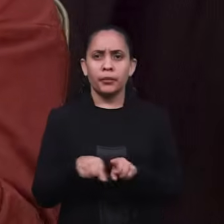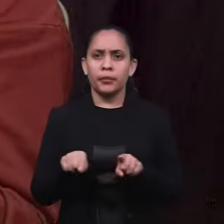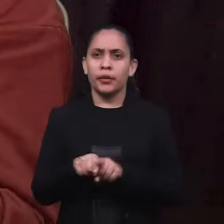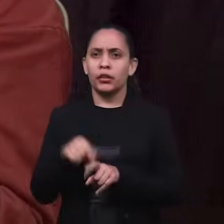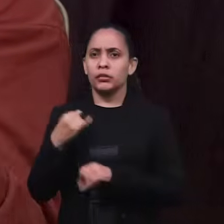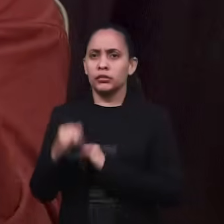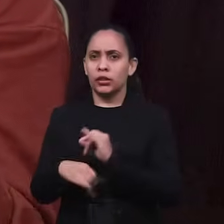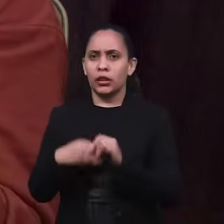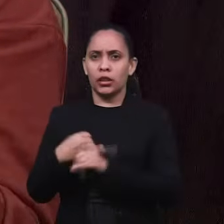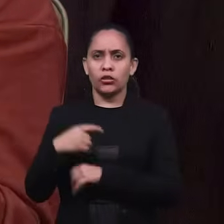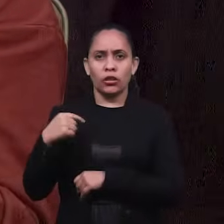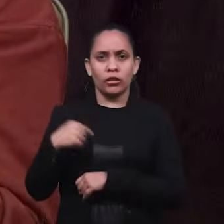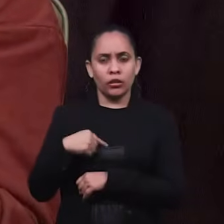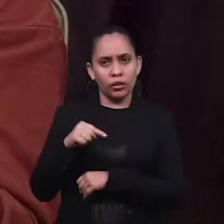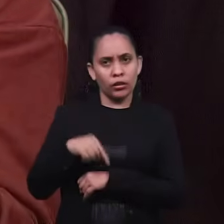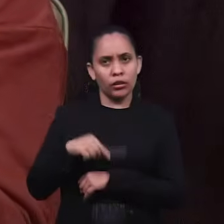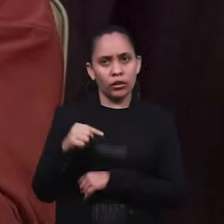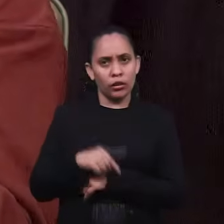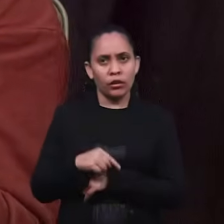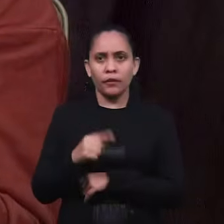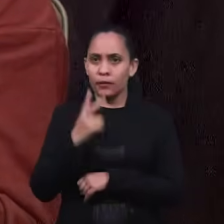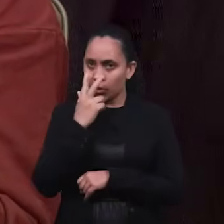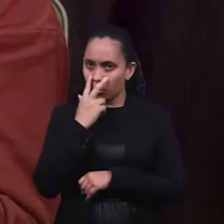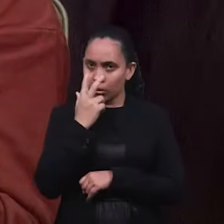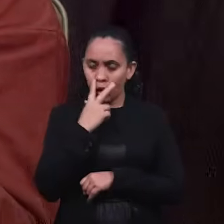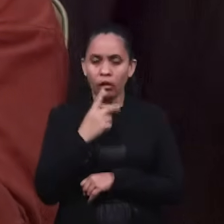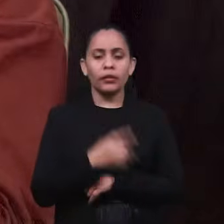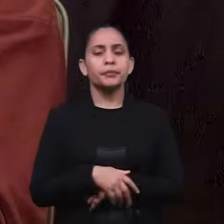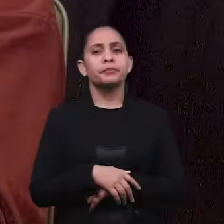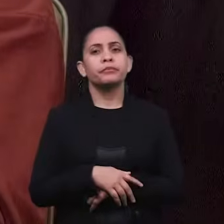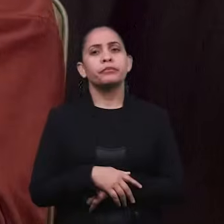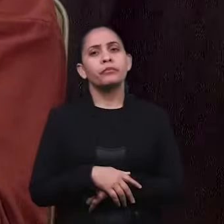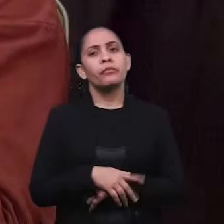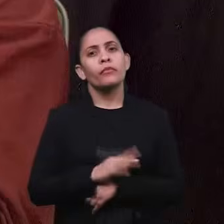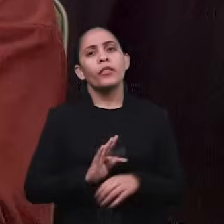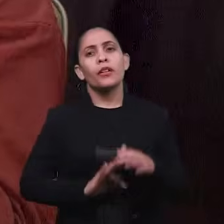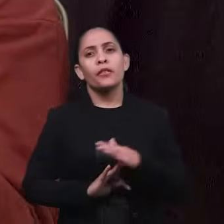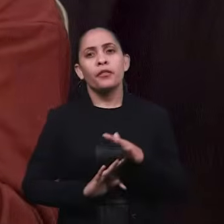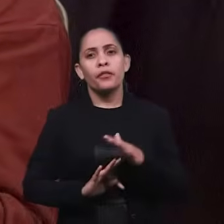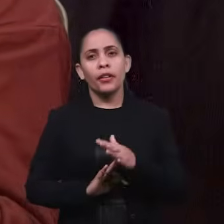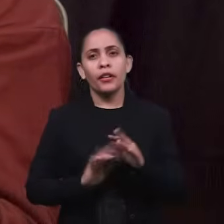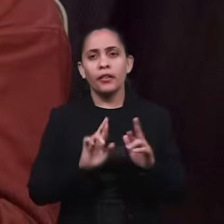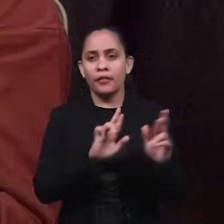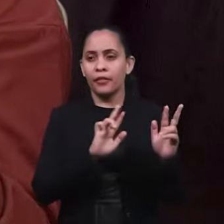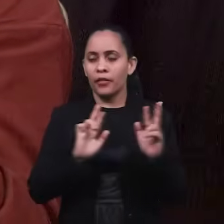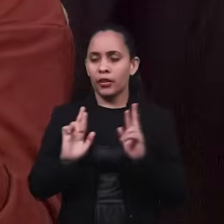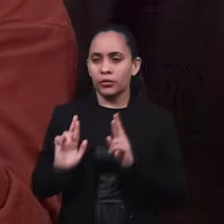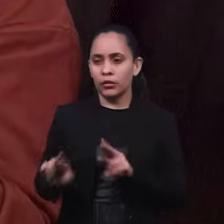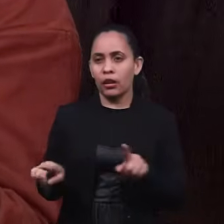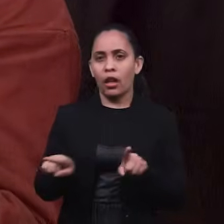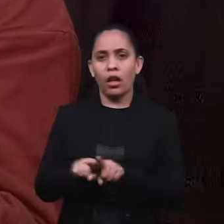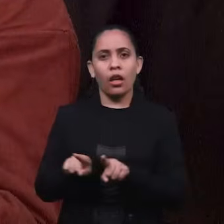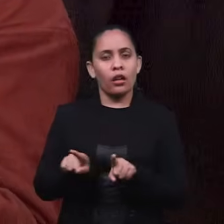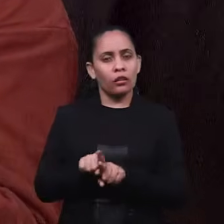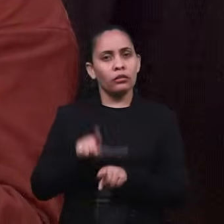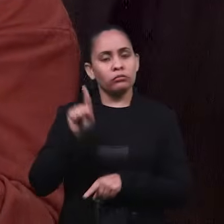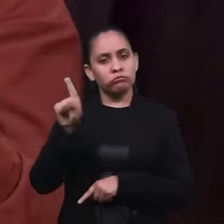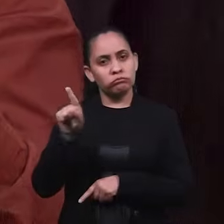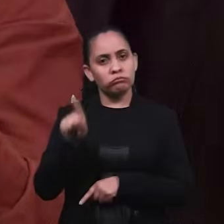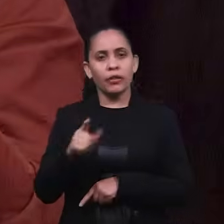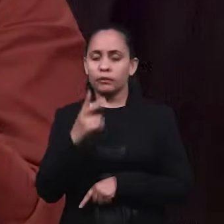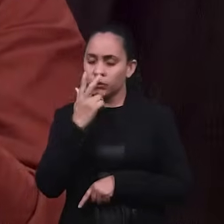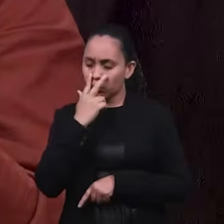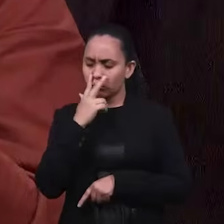lojas. Aqui em Vitória a gente tem em feiras orgânicas, né? Feira na Praça do Papa a gente tem, onde você compra